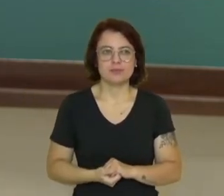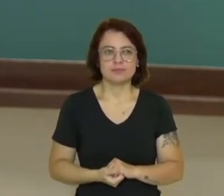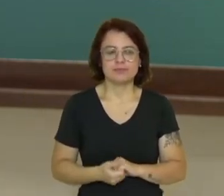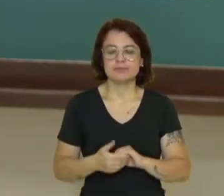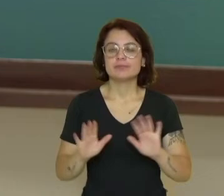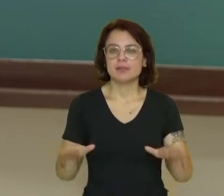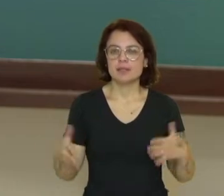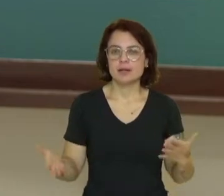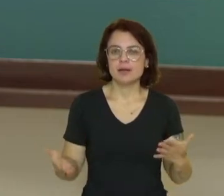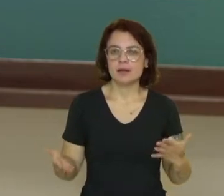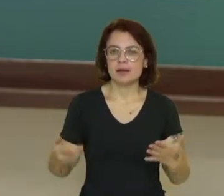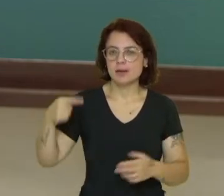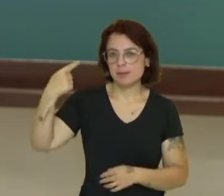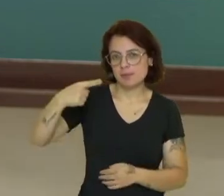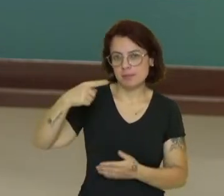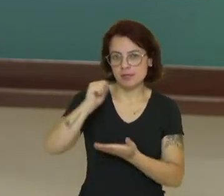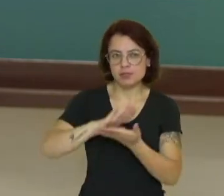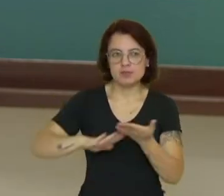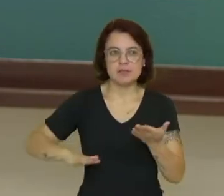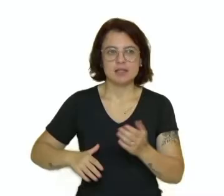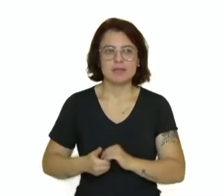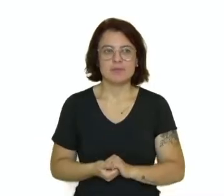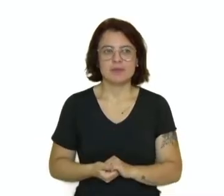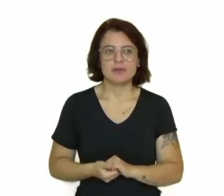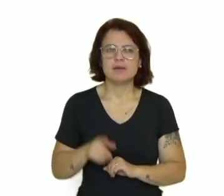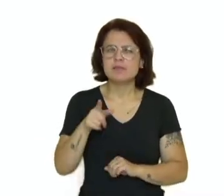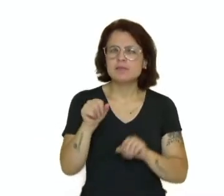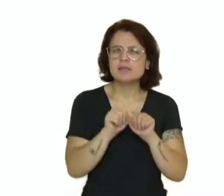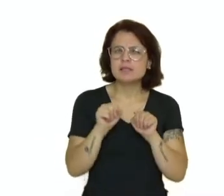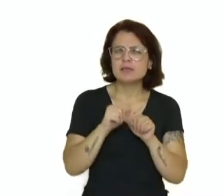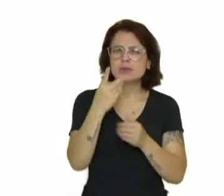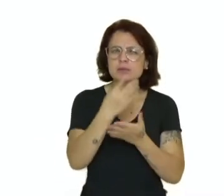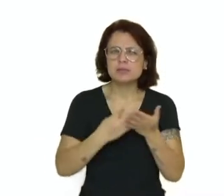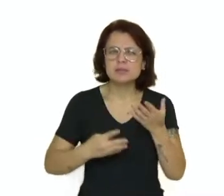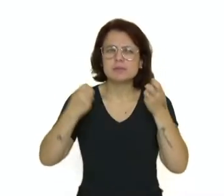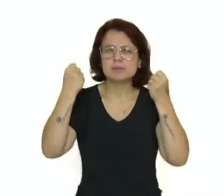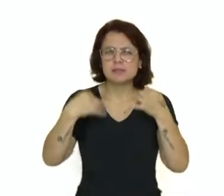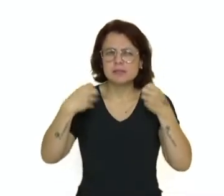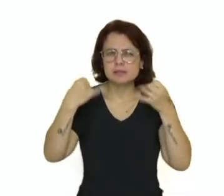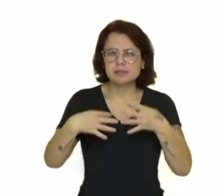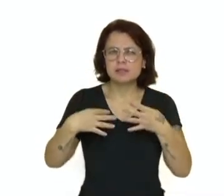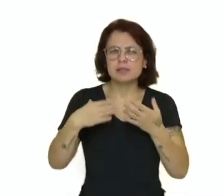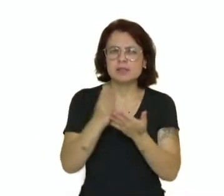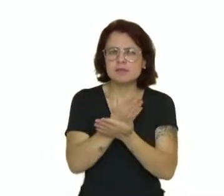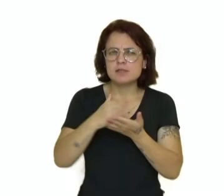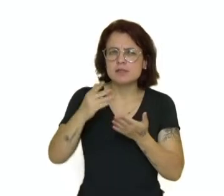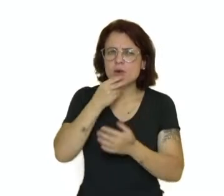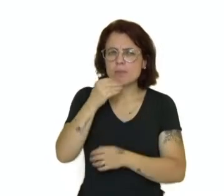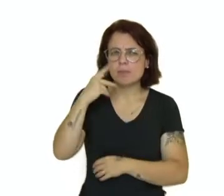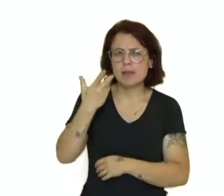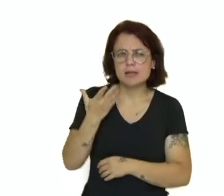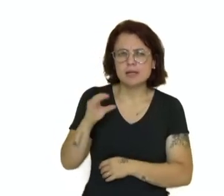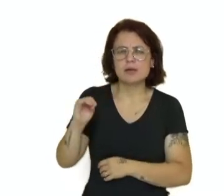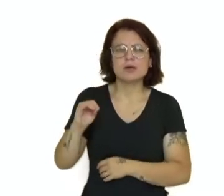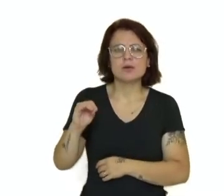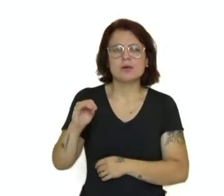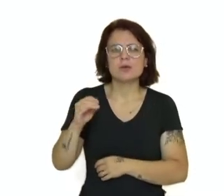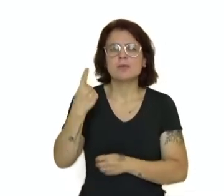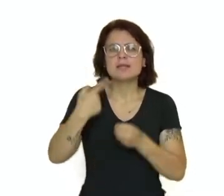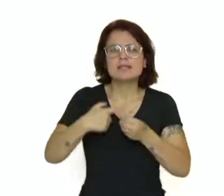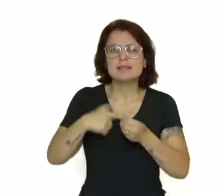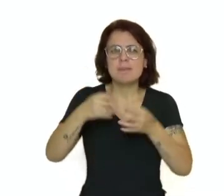Bom, mas vamos lá, tem uma atividade aqui para vocês, né? Faça um texto explicando a divisão pensada por Platão para uma